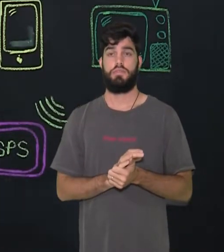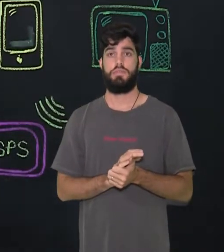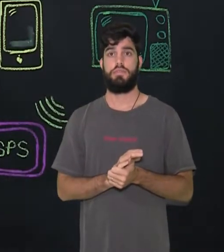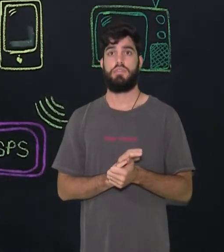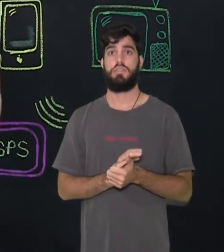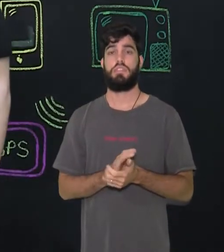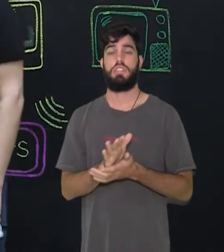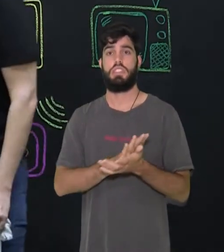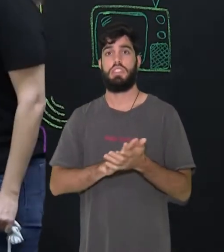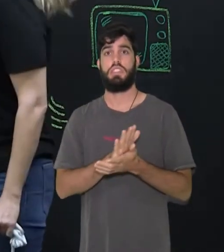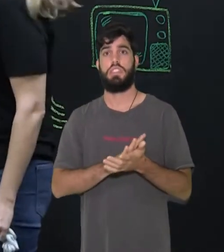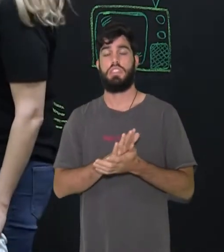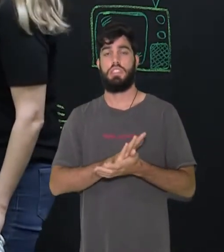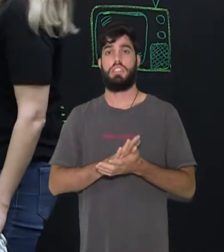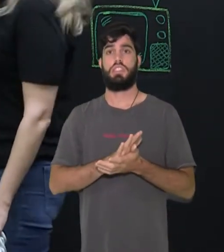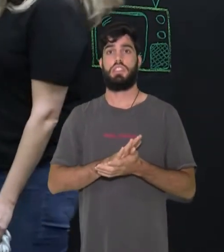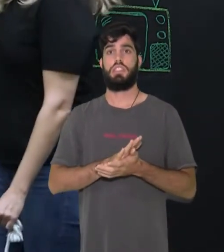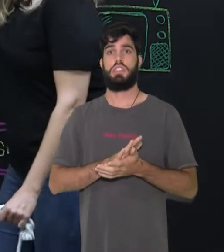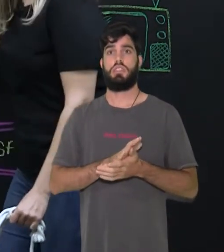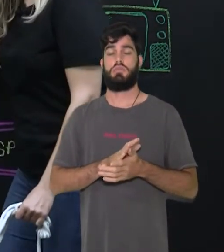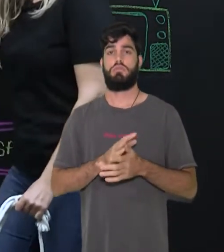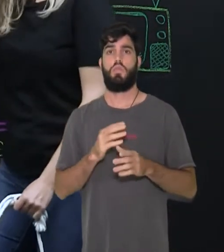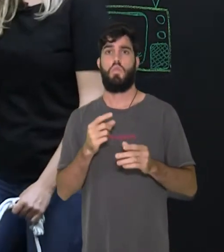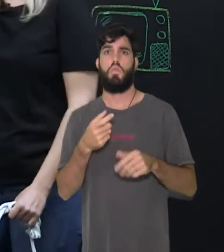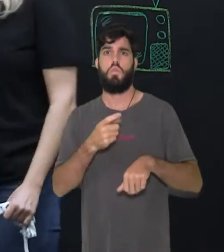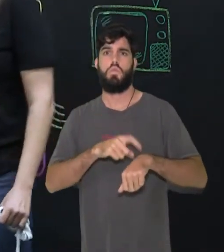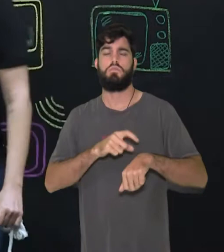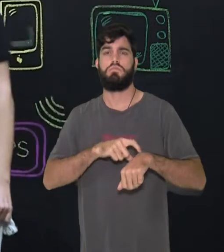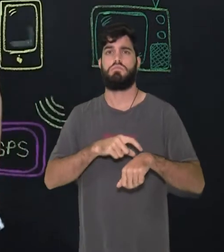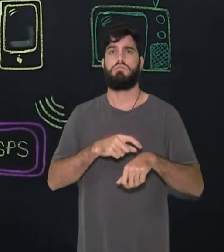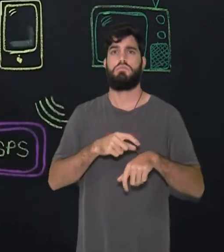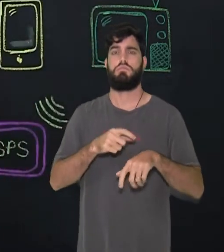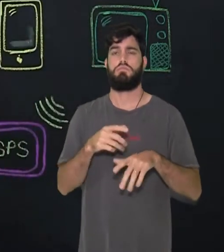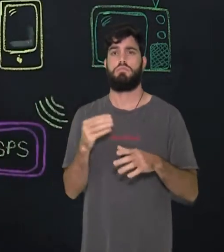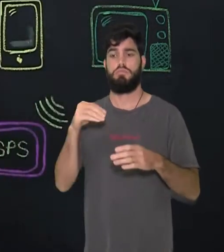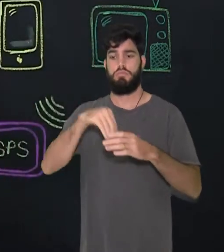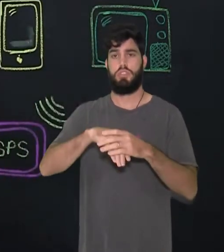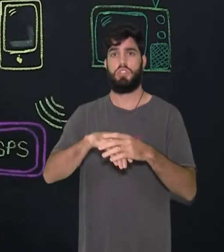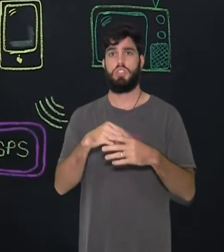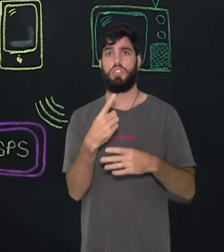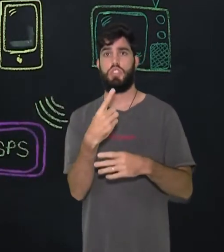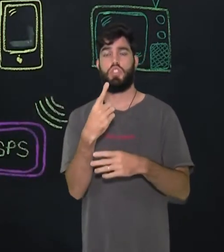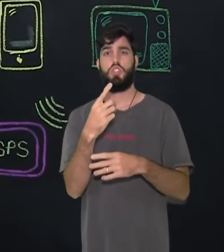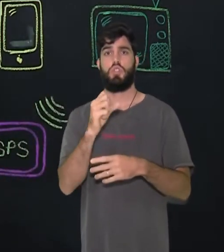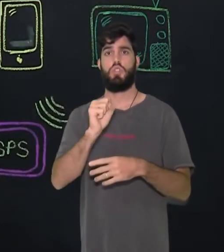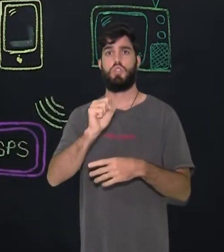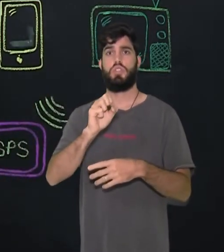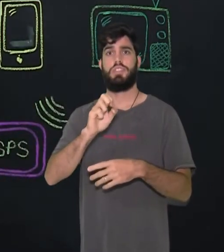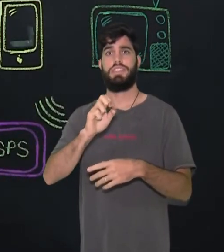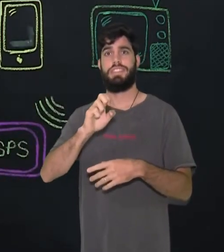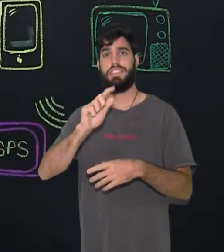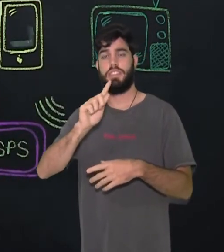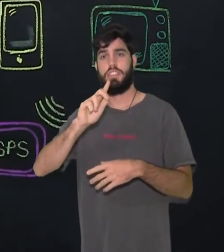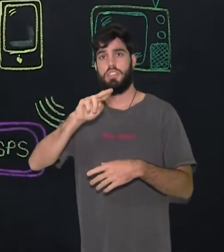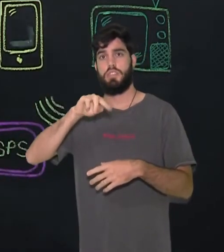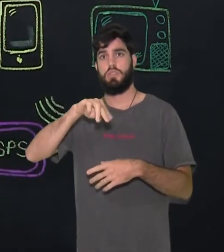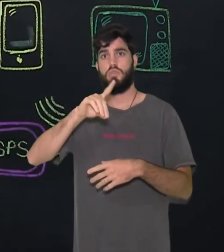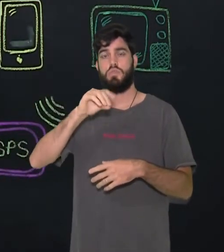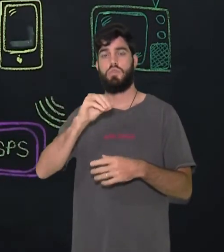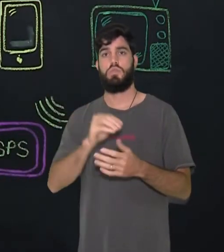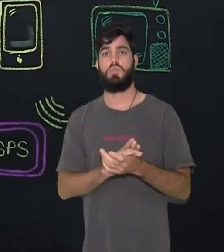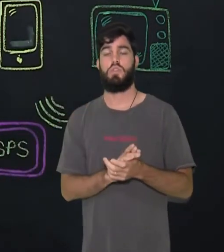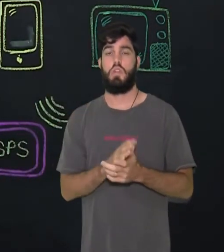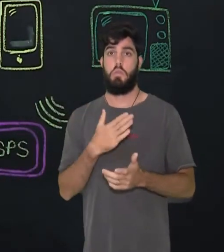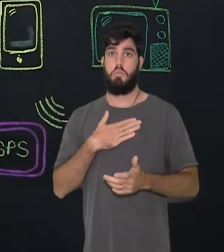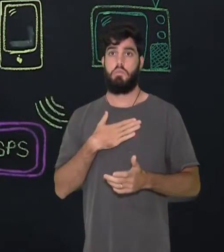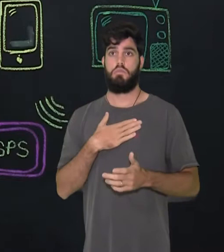é do que esse processo. Quantos períodozinhos acontecem dentro de um segundo? Porque às vezes acontecem muitos, não é o meu